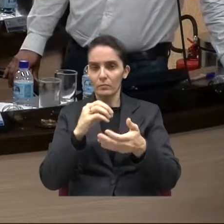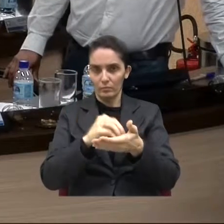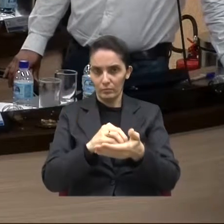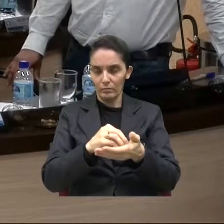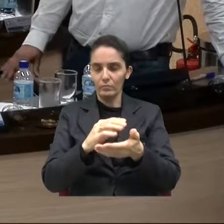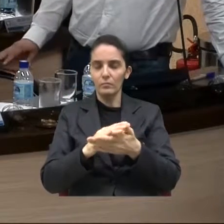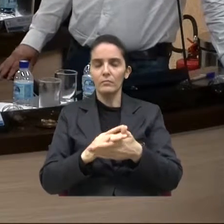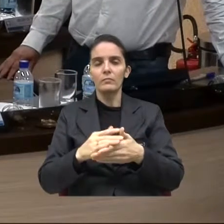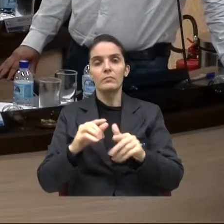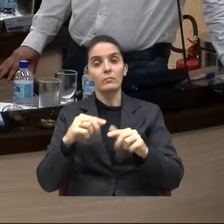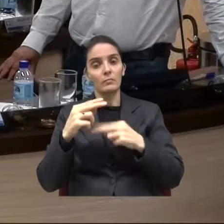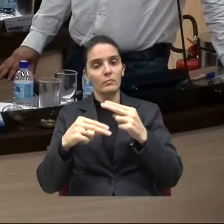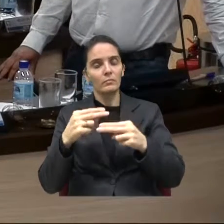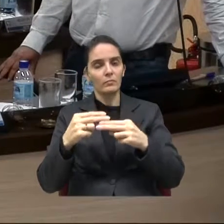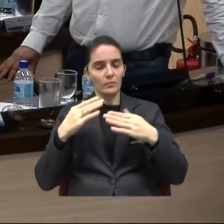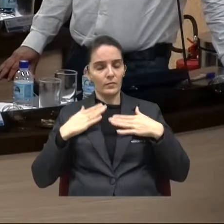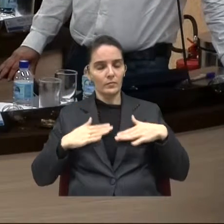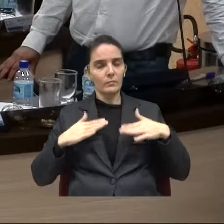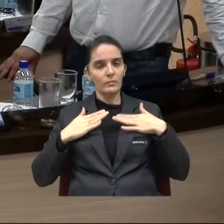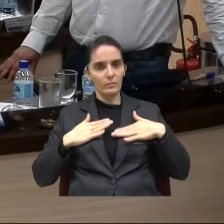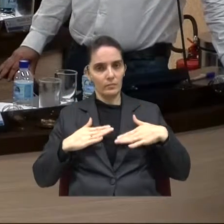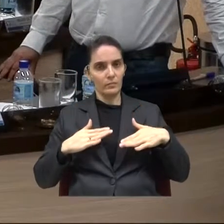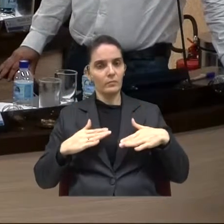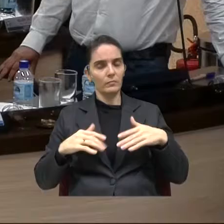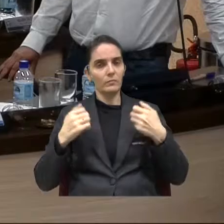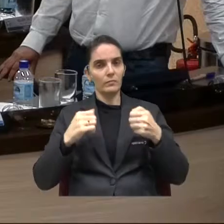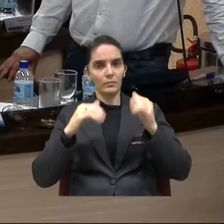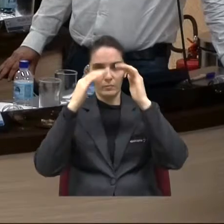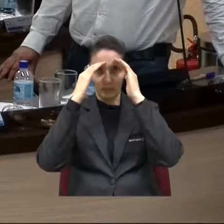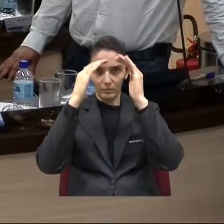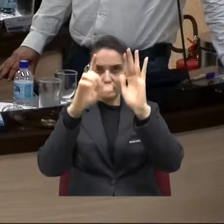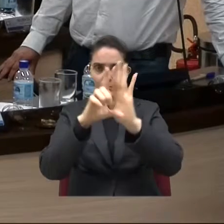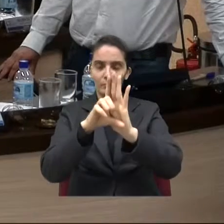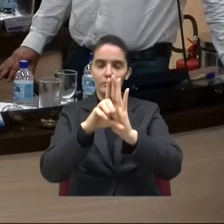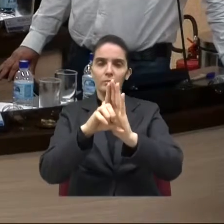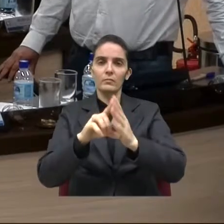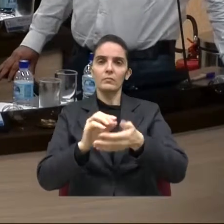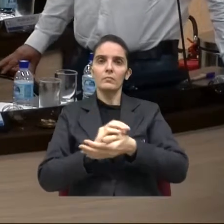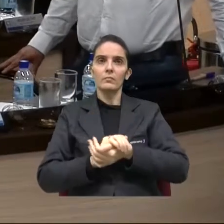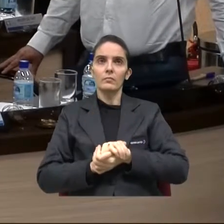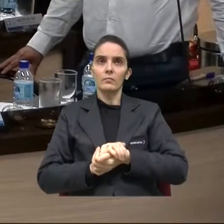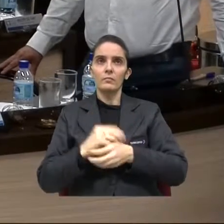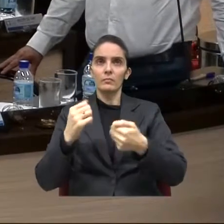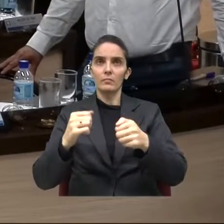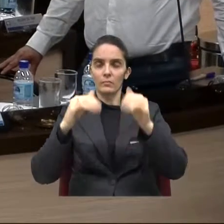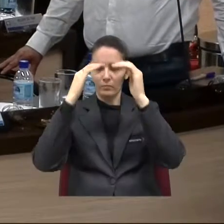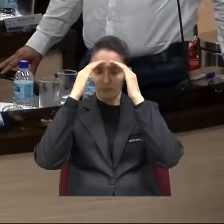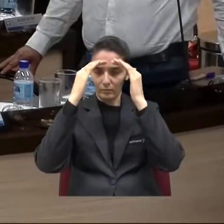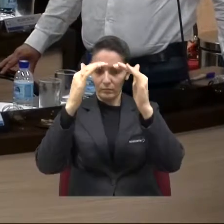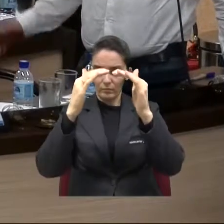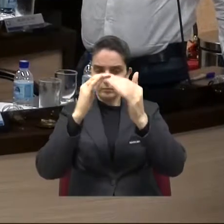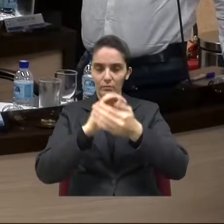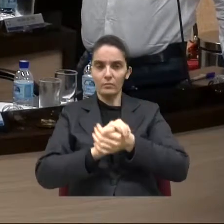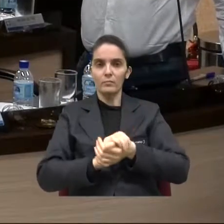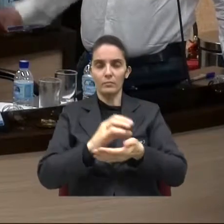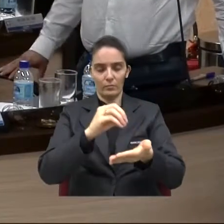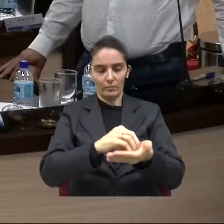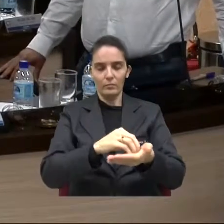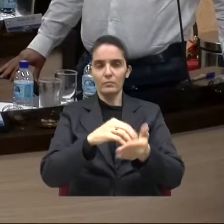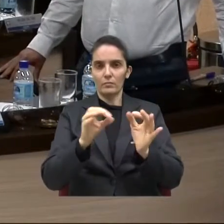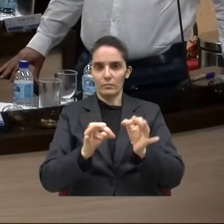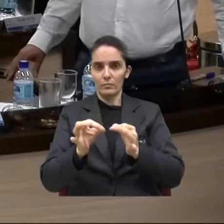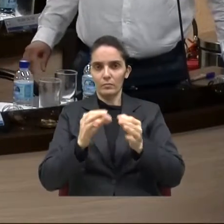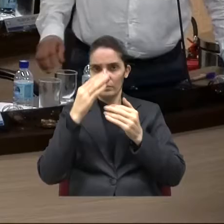nos conforta dizendo que tem que respeitar, é claro que o empreendimento precisa ser respeitado, e aqui está contemplado no